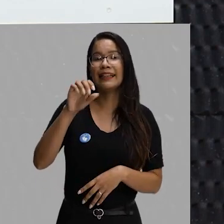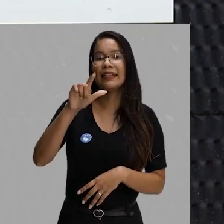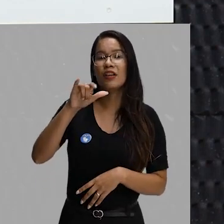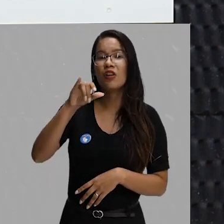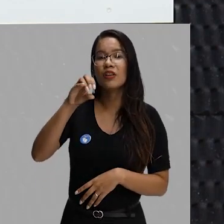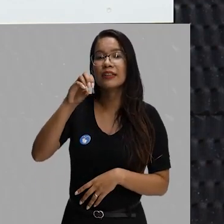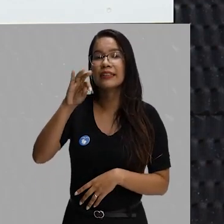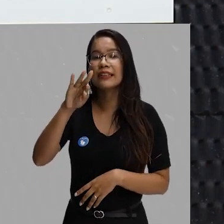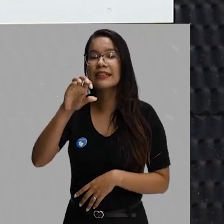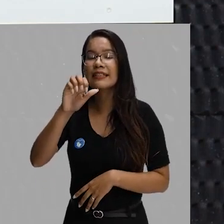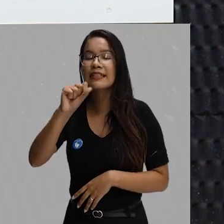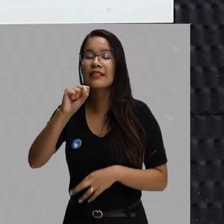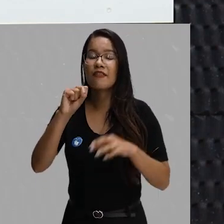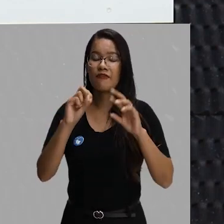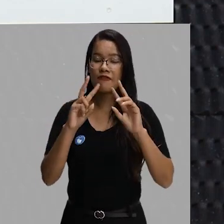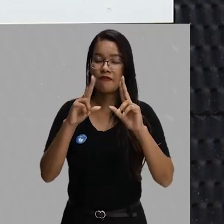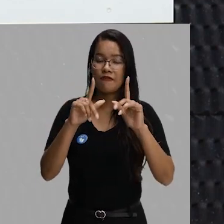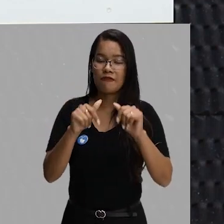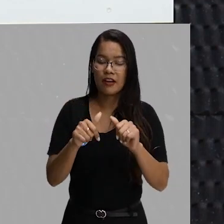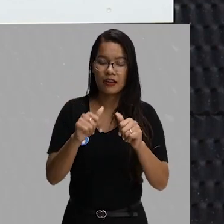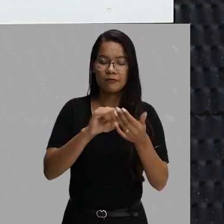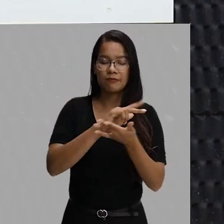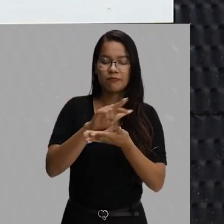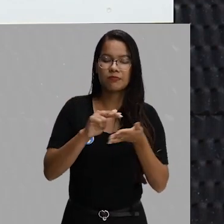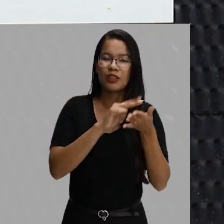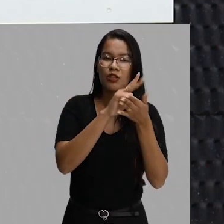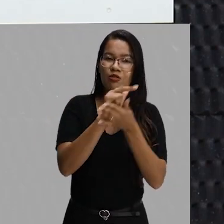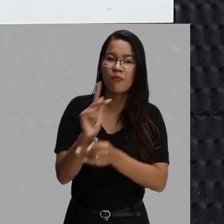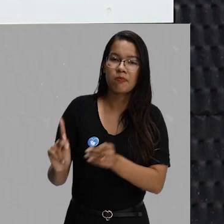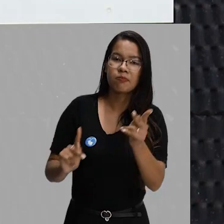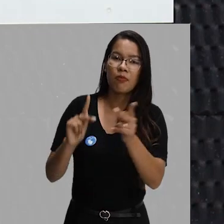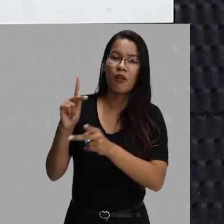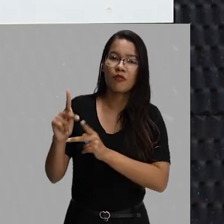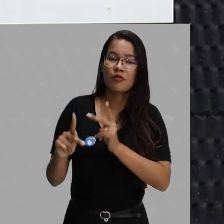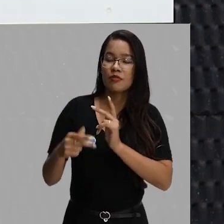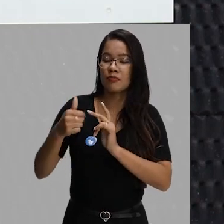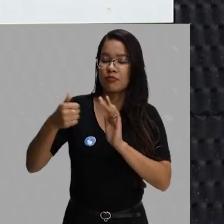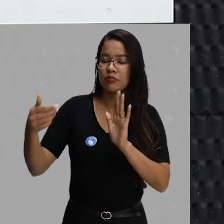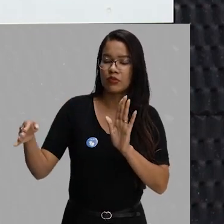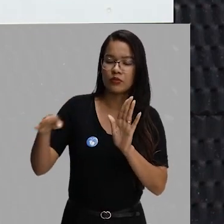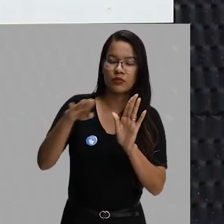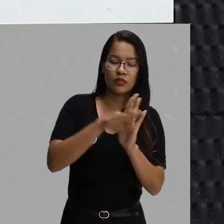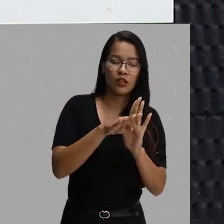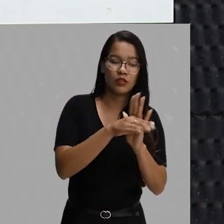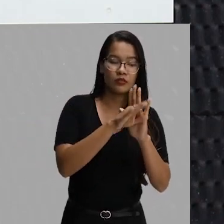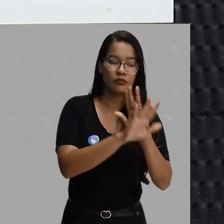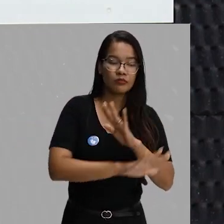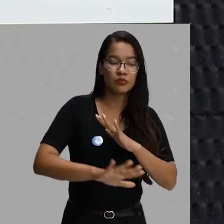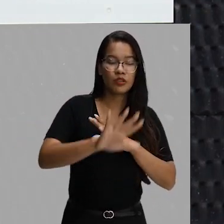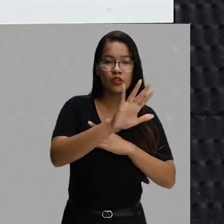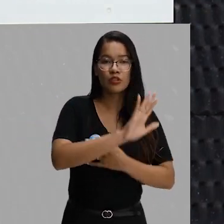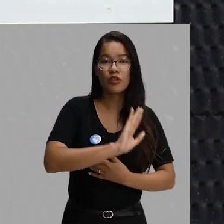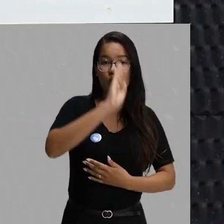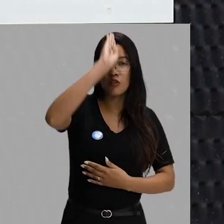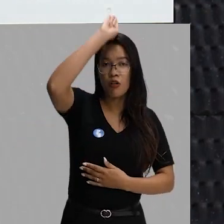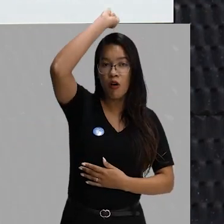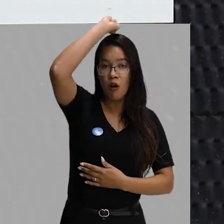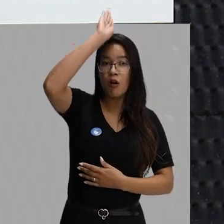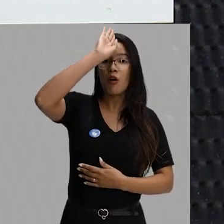italiotas que teriam sido os primeiros a chegar no território de Roma. Roma que tem uma